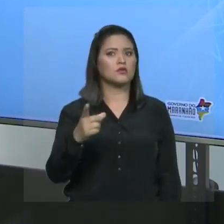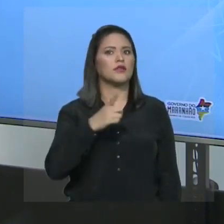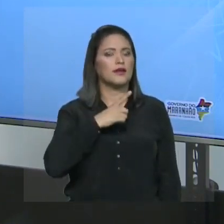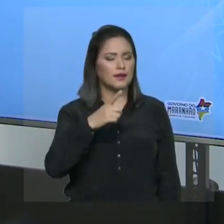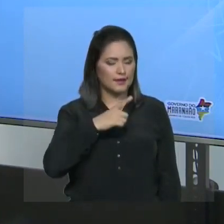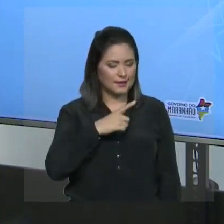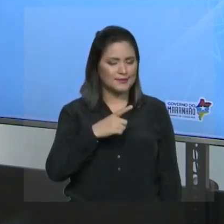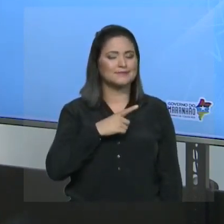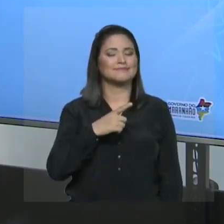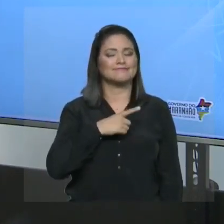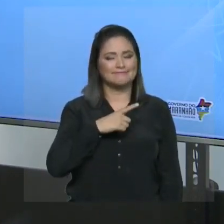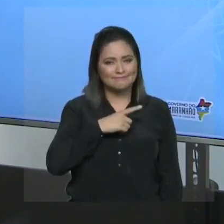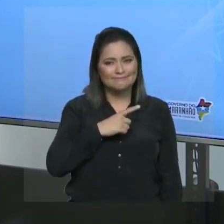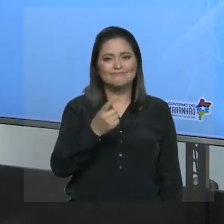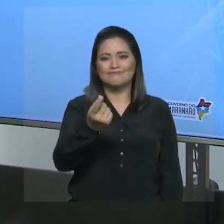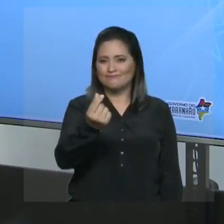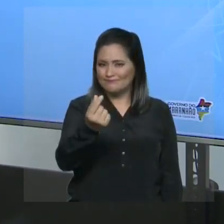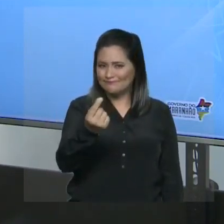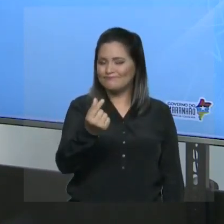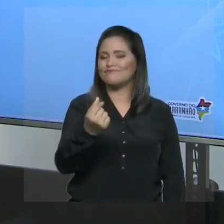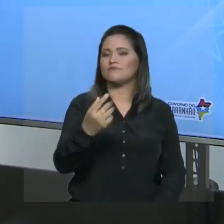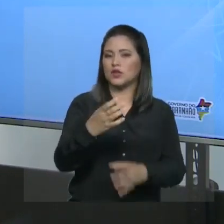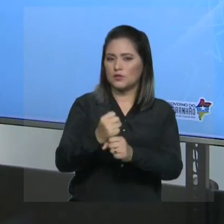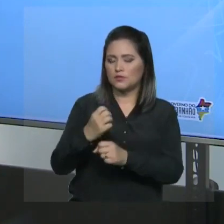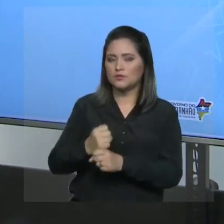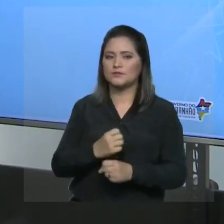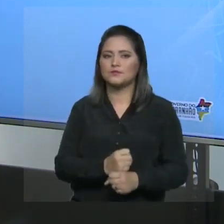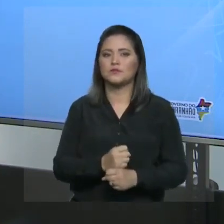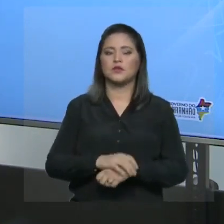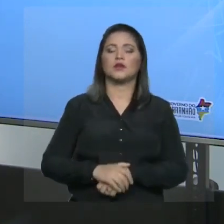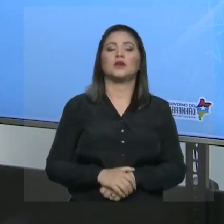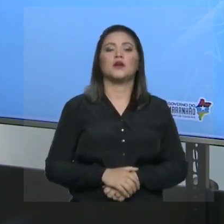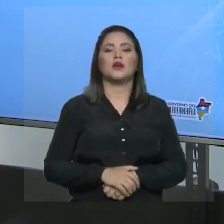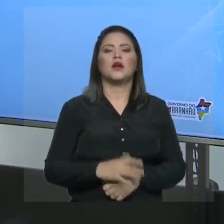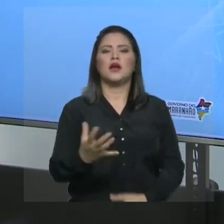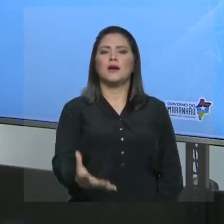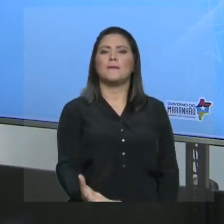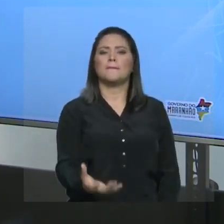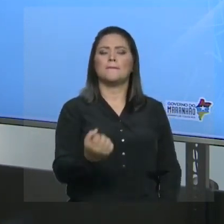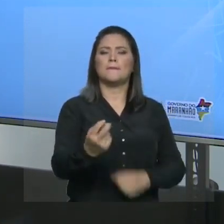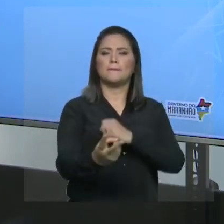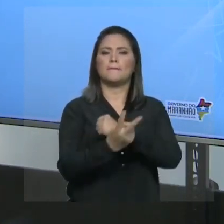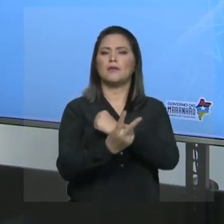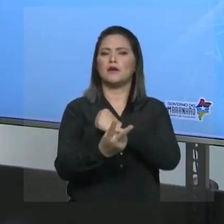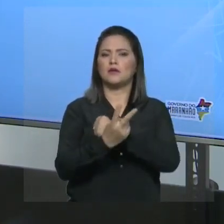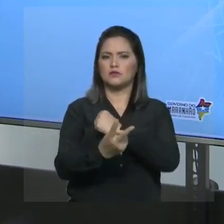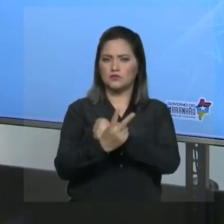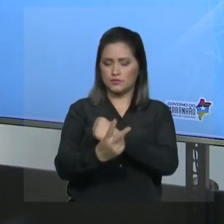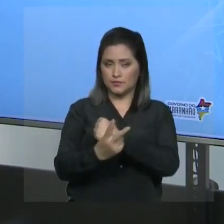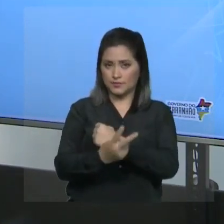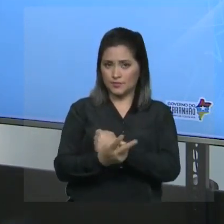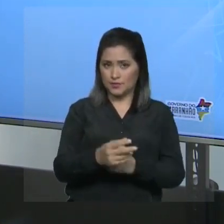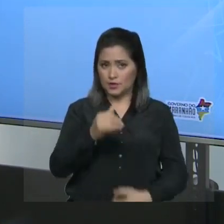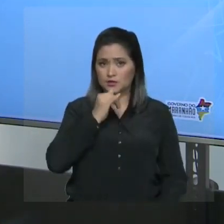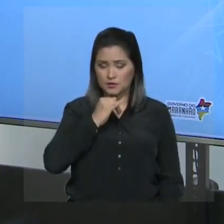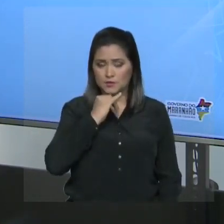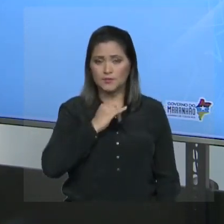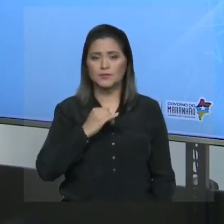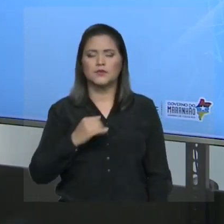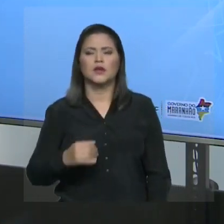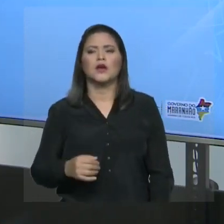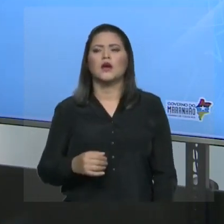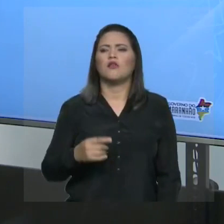Empréstimo. Imagina só, quando você vai ao banco, né, o seu pai ou alguém que você conhece vai ao banco tirar um